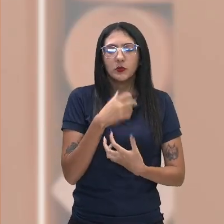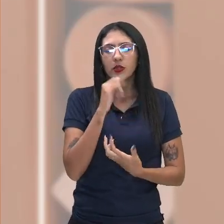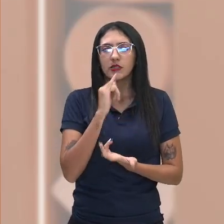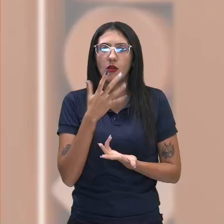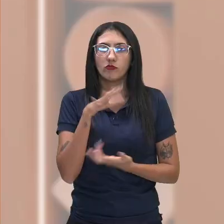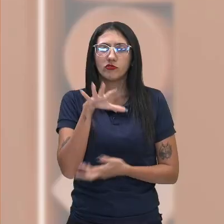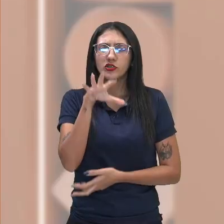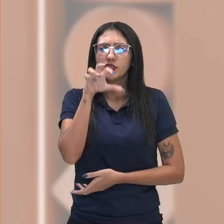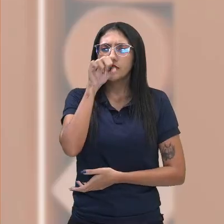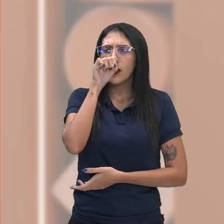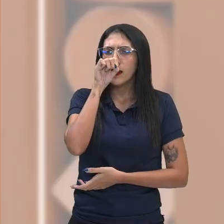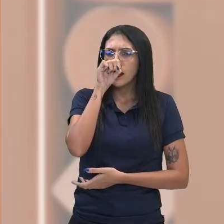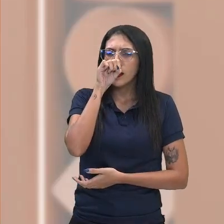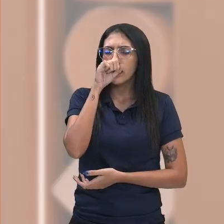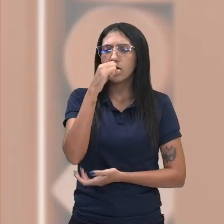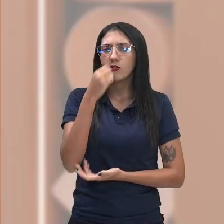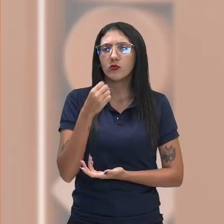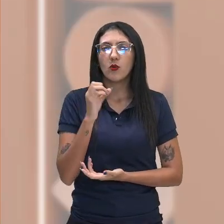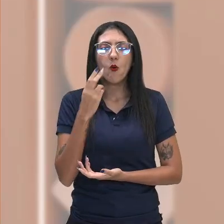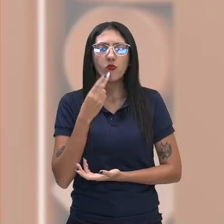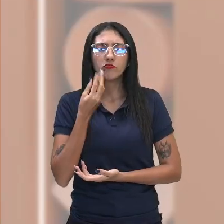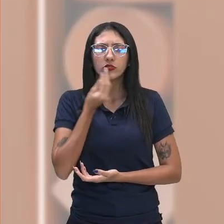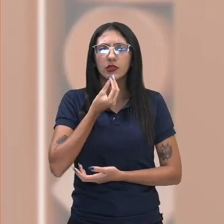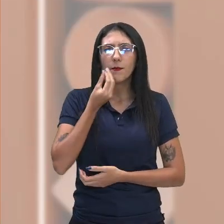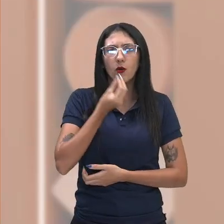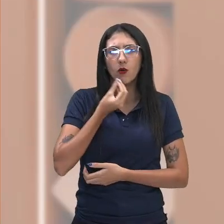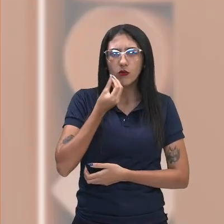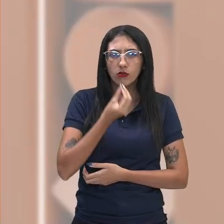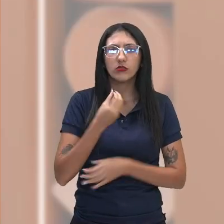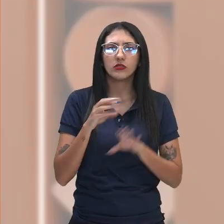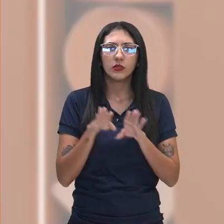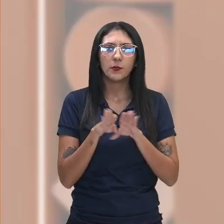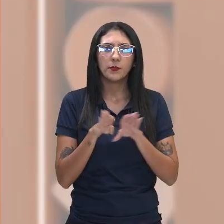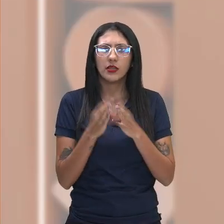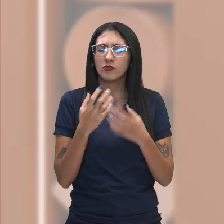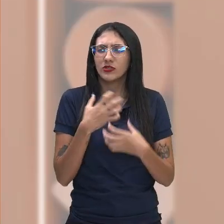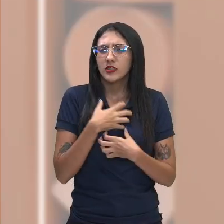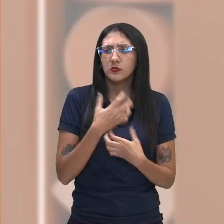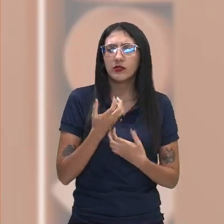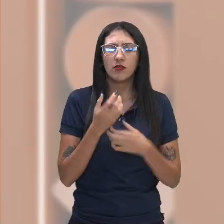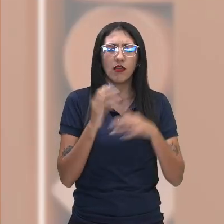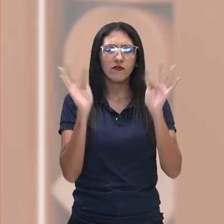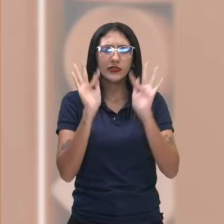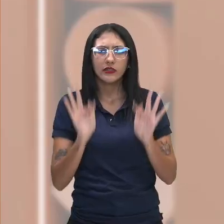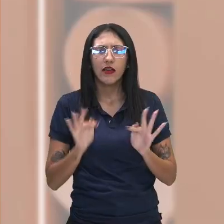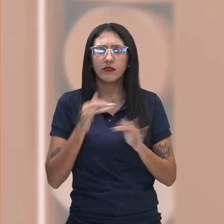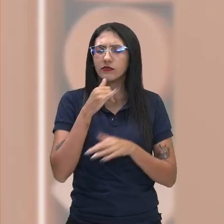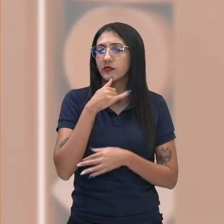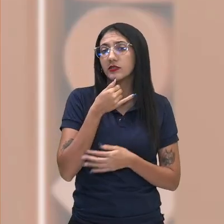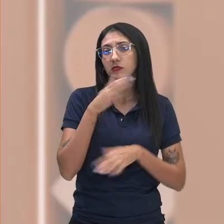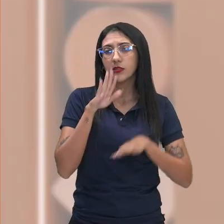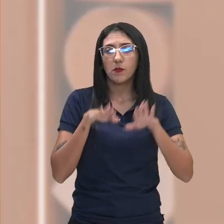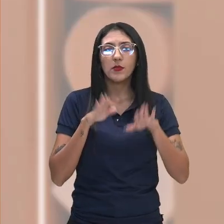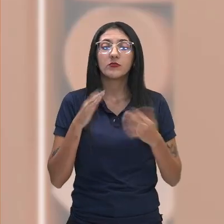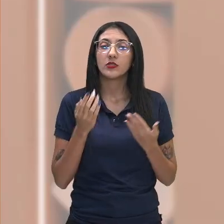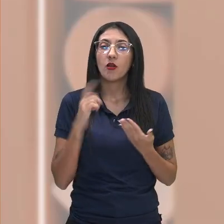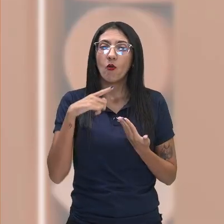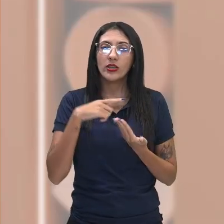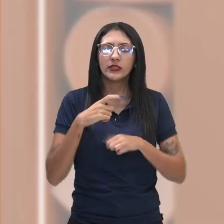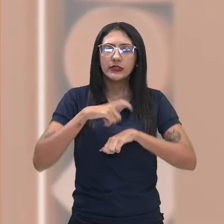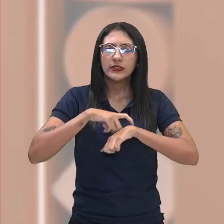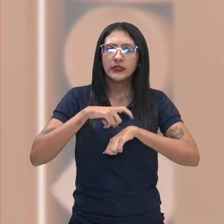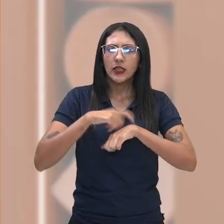cheiro, um sabor, né? Um sentimento, alegria, tristeza. Então, esse tempo muito